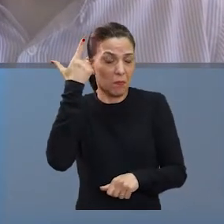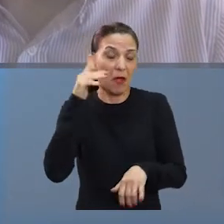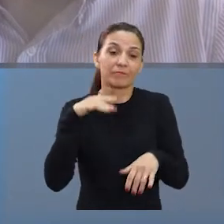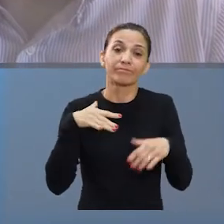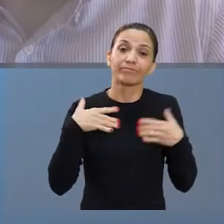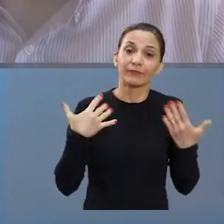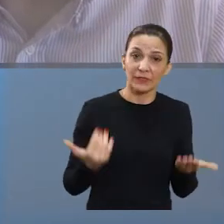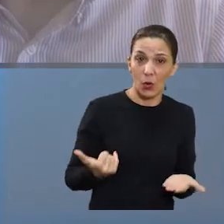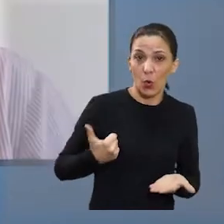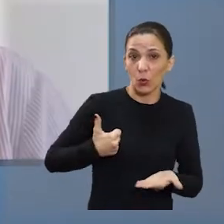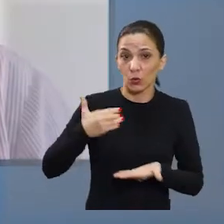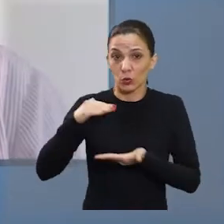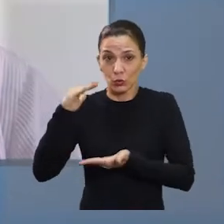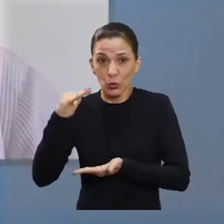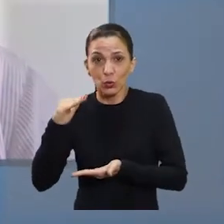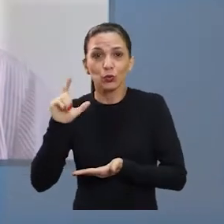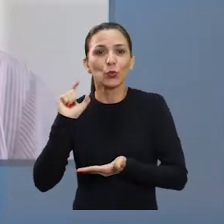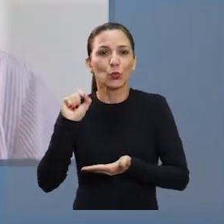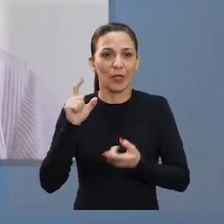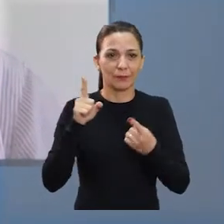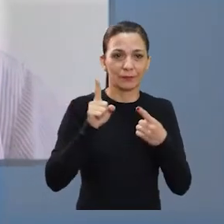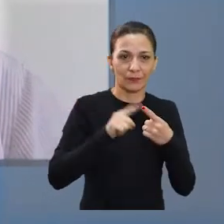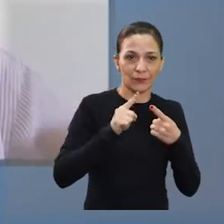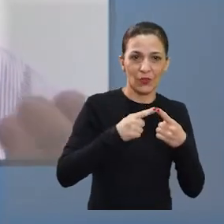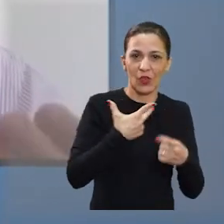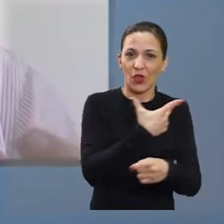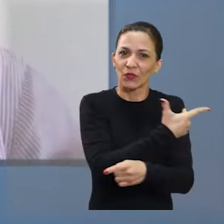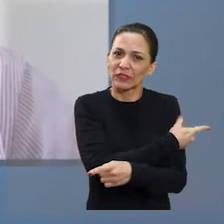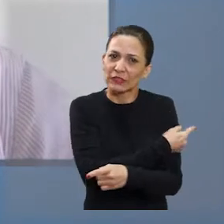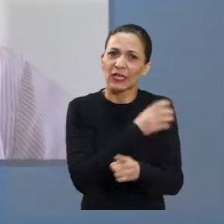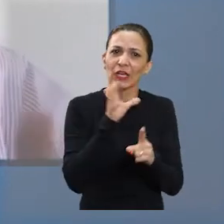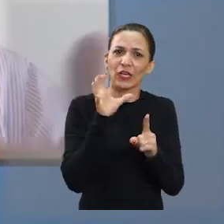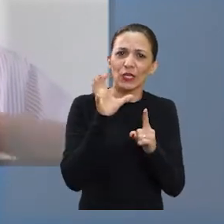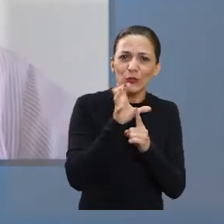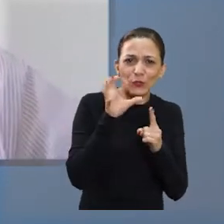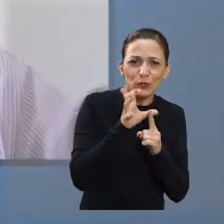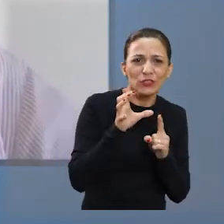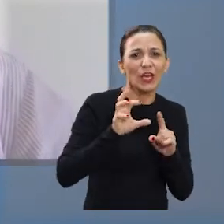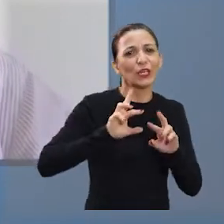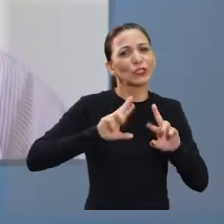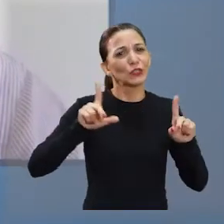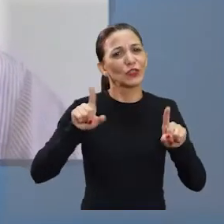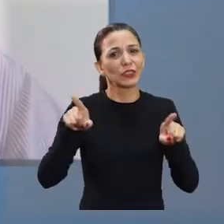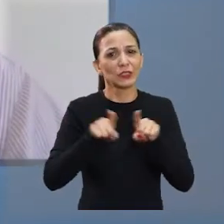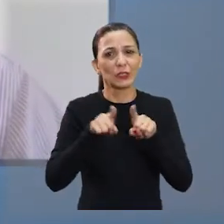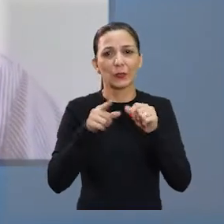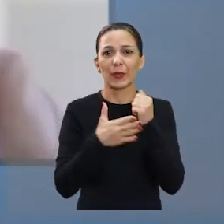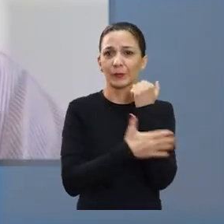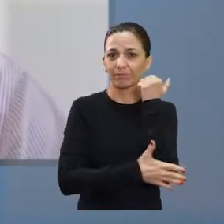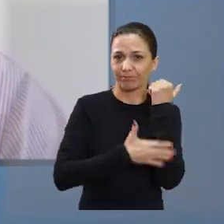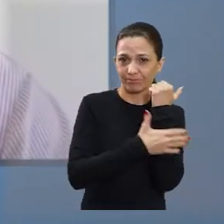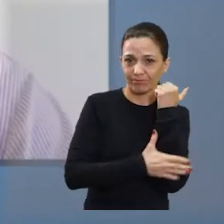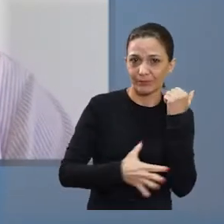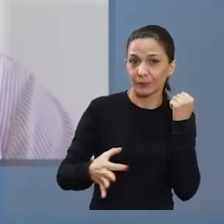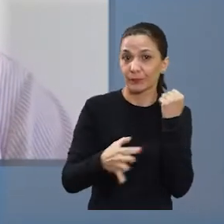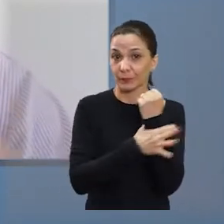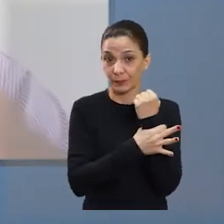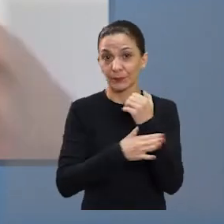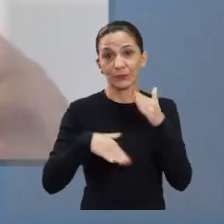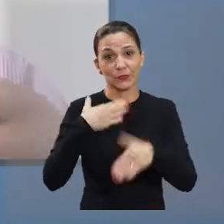natural da vida. Então, essas pessoas idosas, elas têm capacidade menor de gerar anticorpos quando tomam